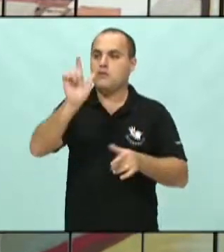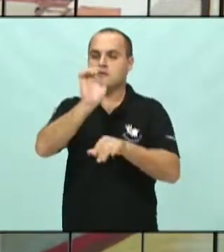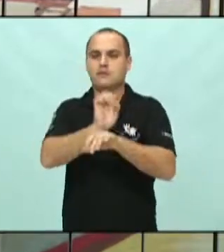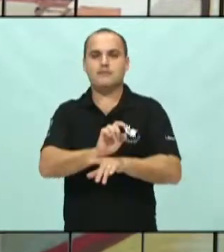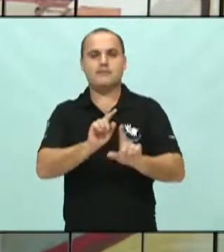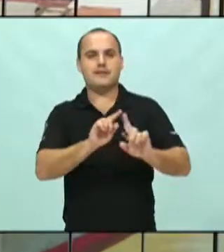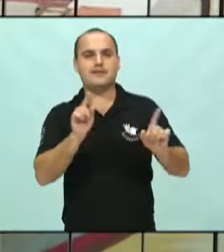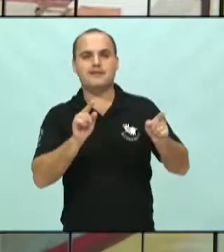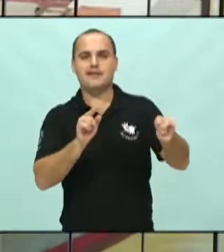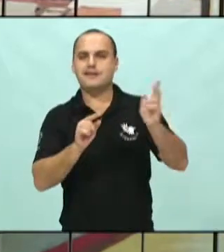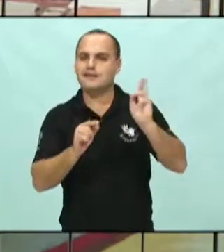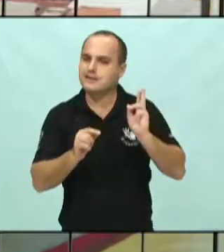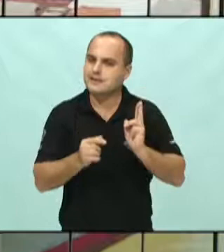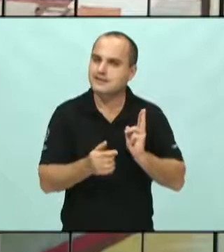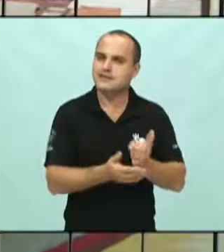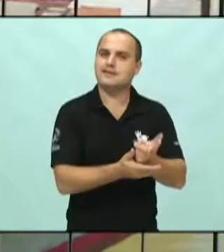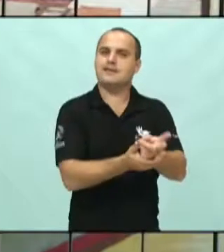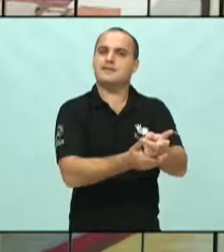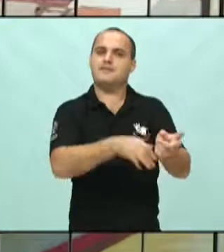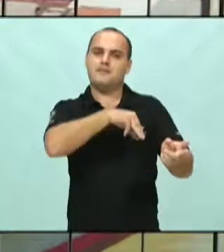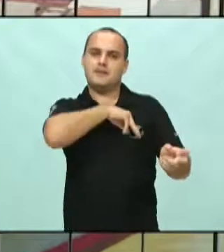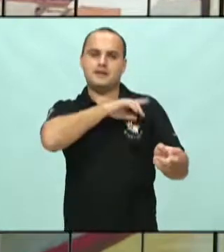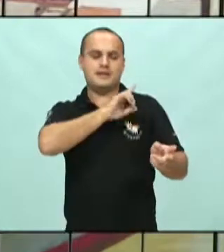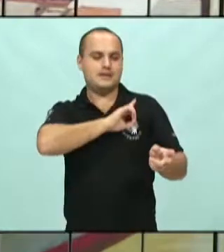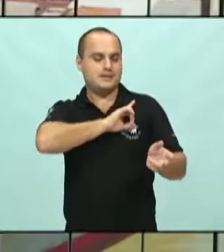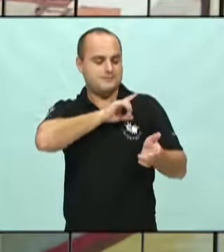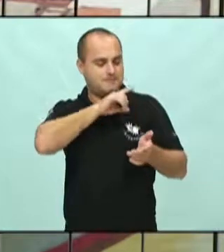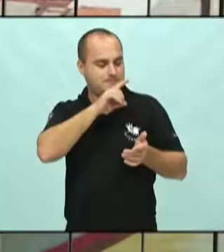guardam sempre o Marcílio com muito carinho.